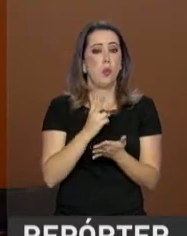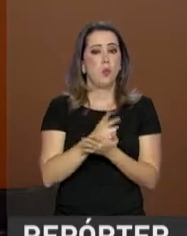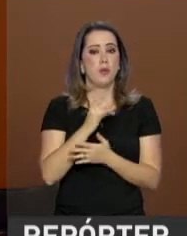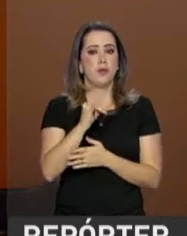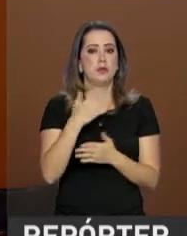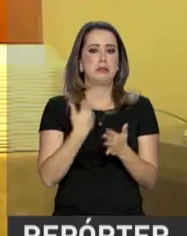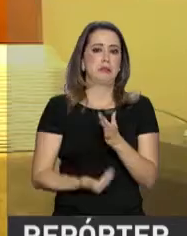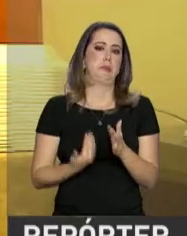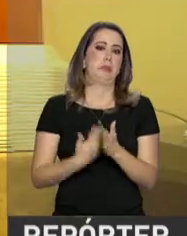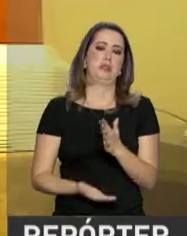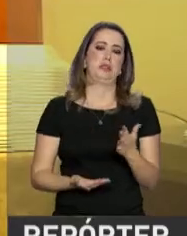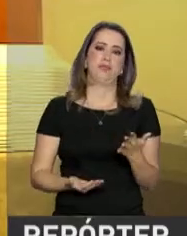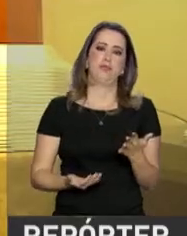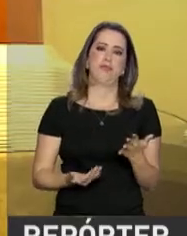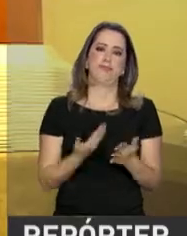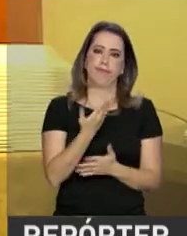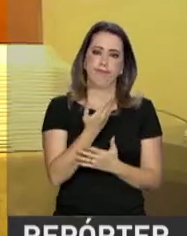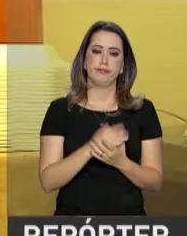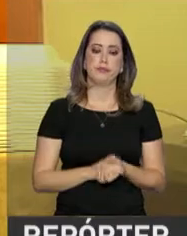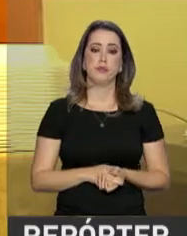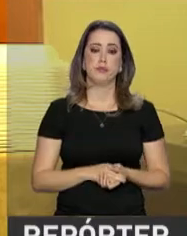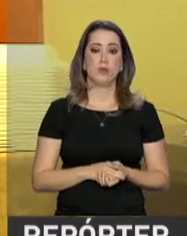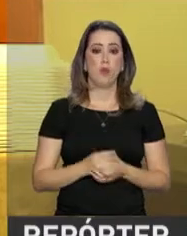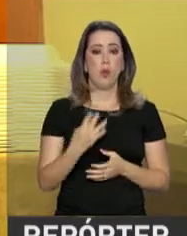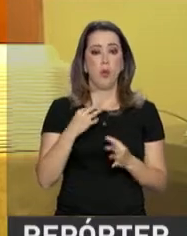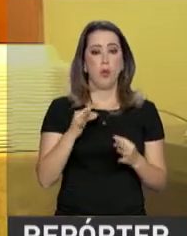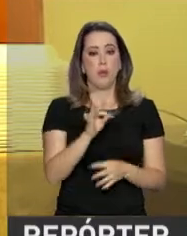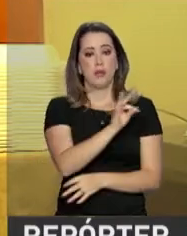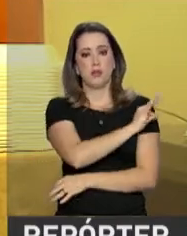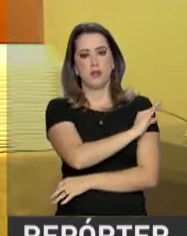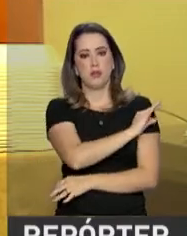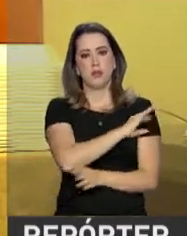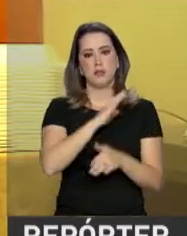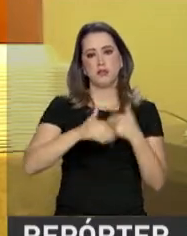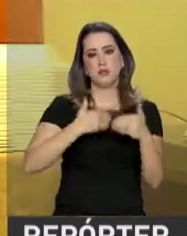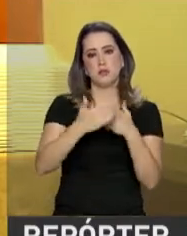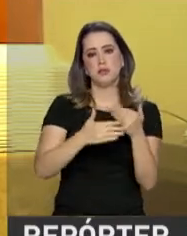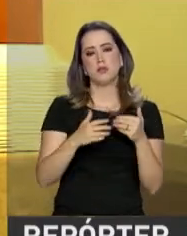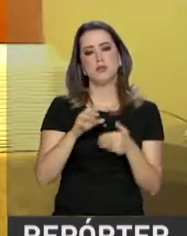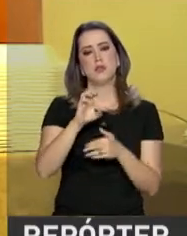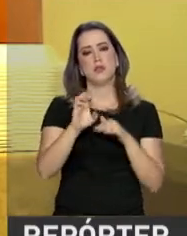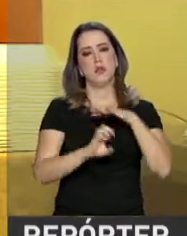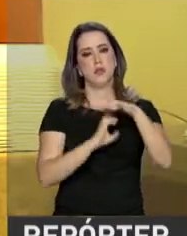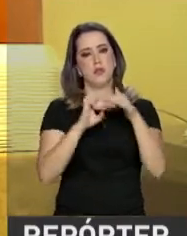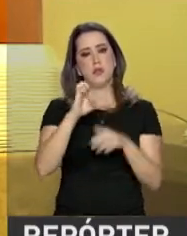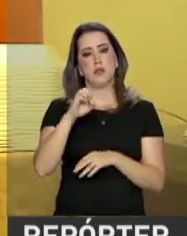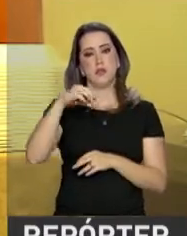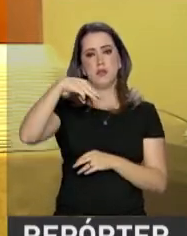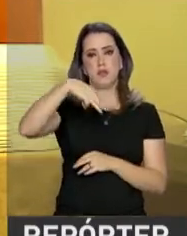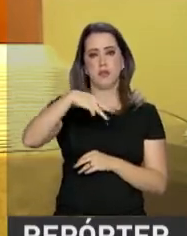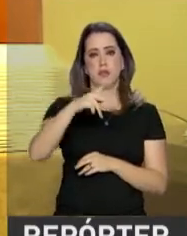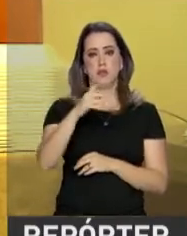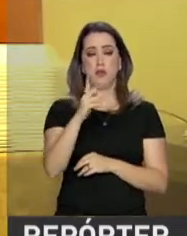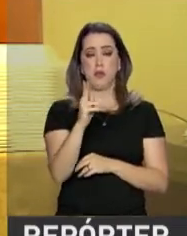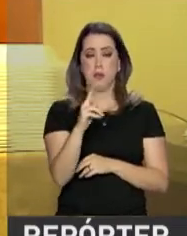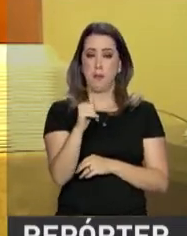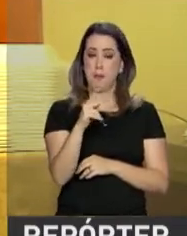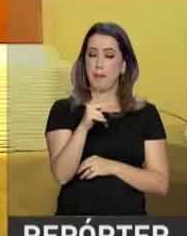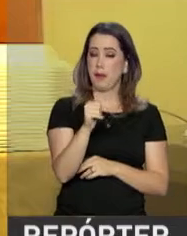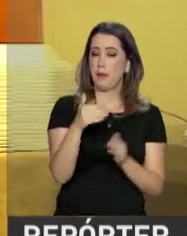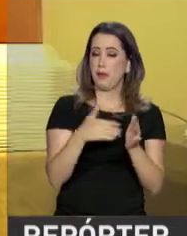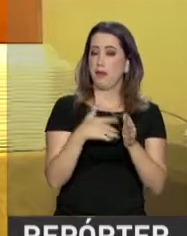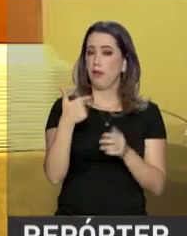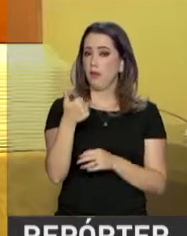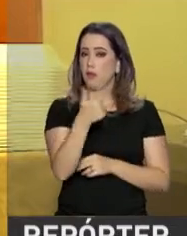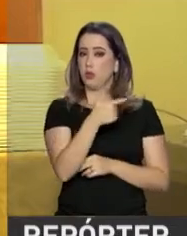perde qualidade. Uma técnica desenvolvida pela Embrapa permite que uma maçã, depois de fatiada, tenha vida útil de até 12